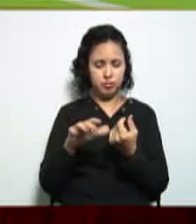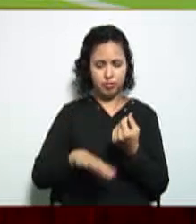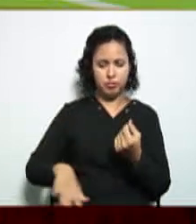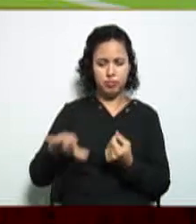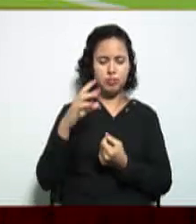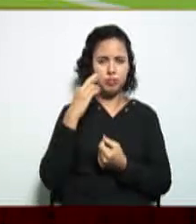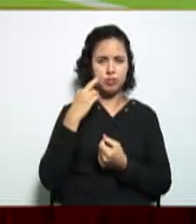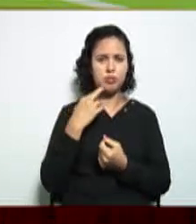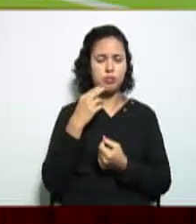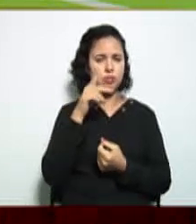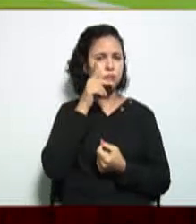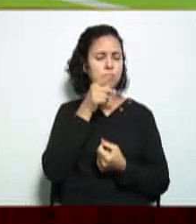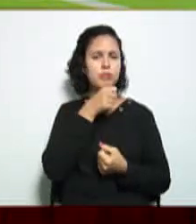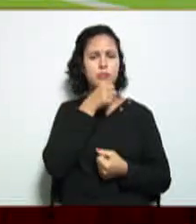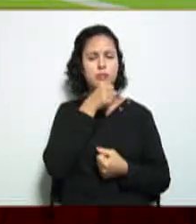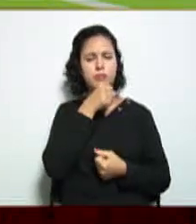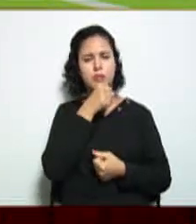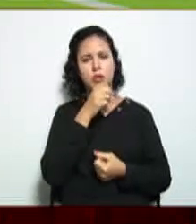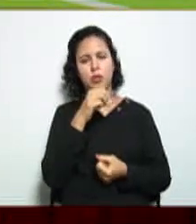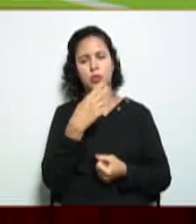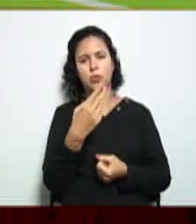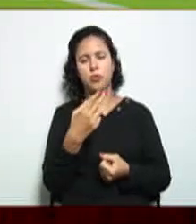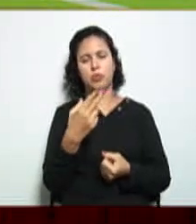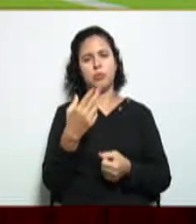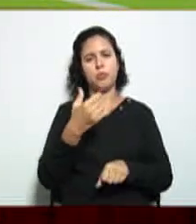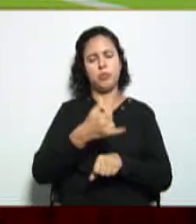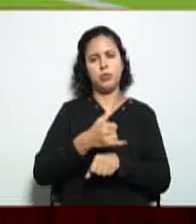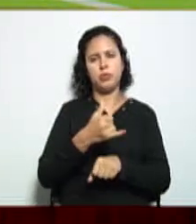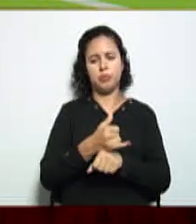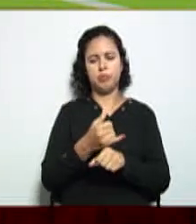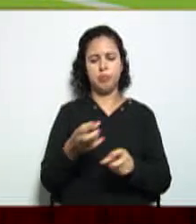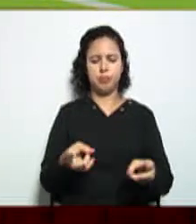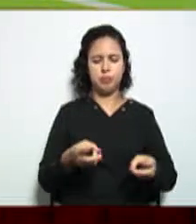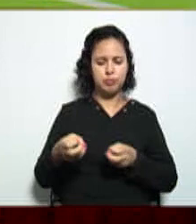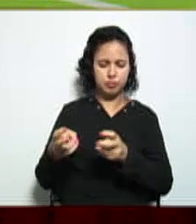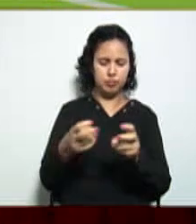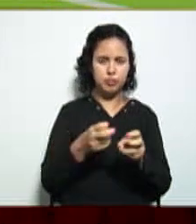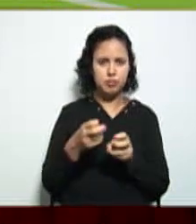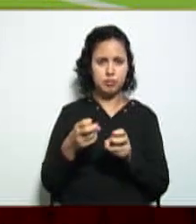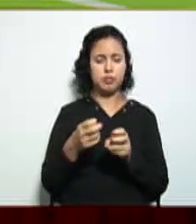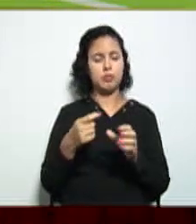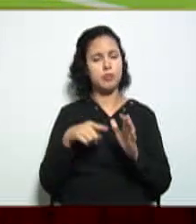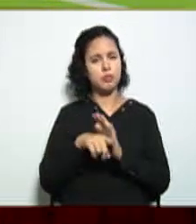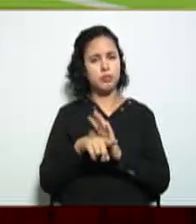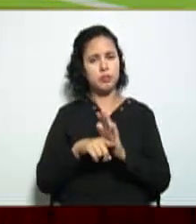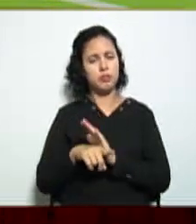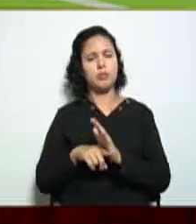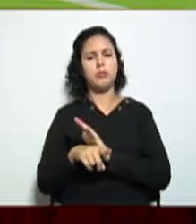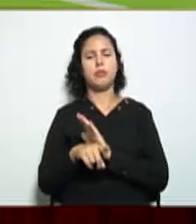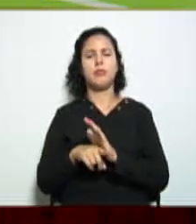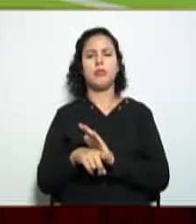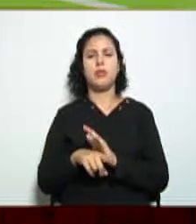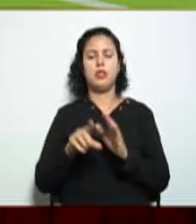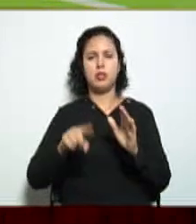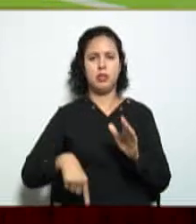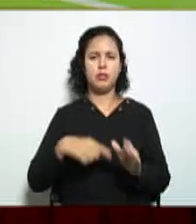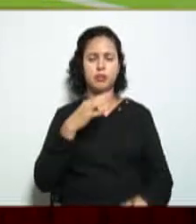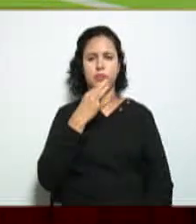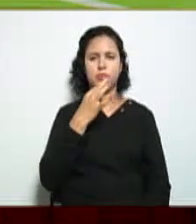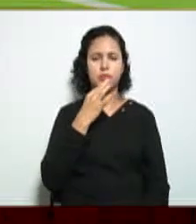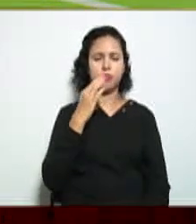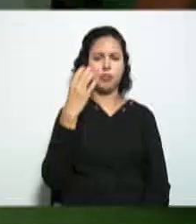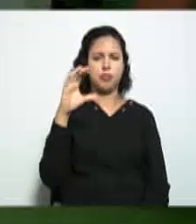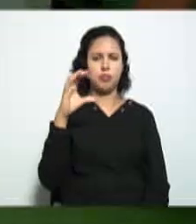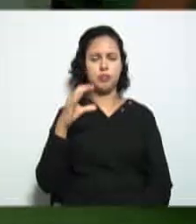Uma cooperativa de mineração? É viável? Eu tenho que pesquisar, tenho que analisar. Então, tudo isso compõe o conhecimento científico.